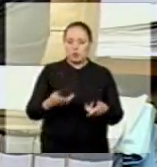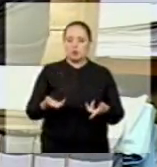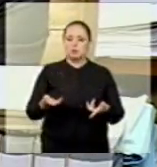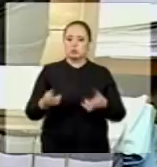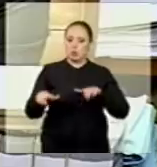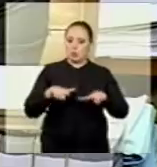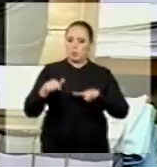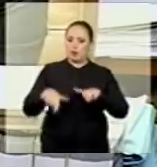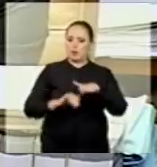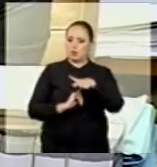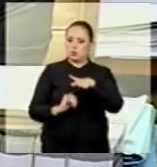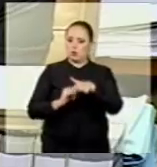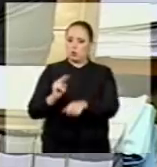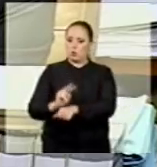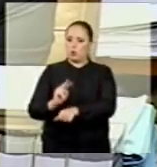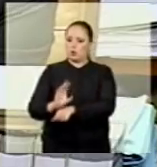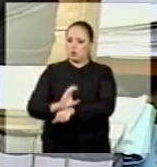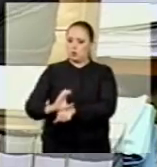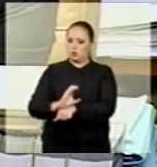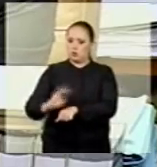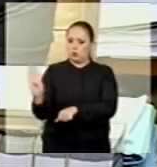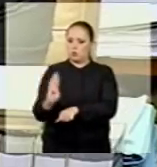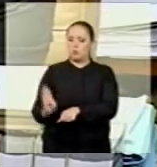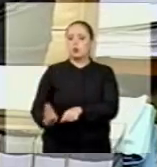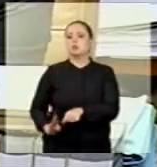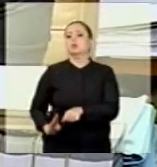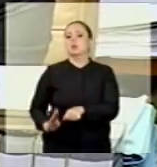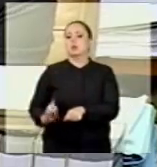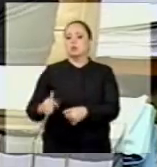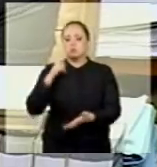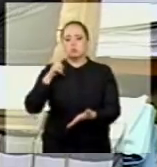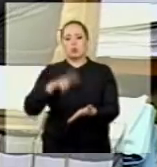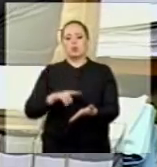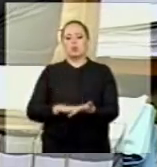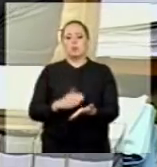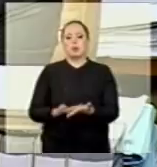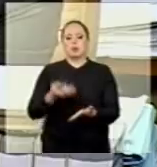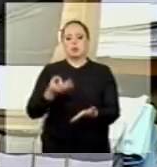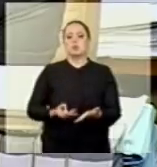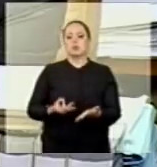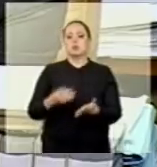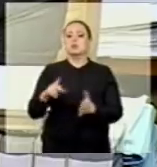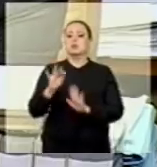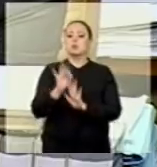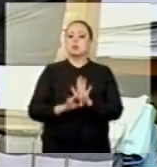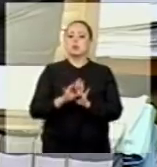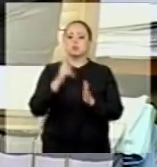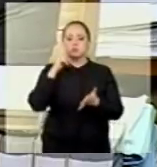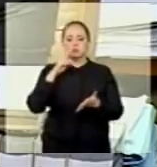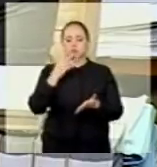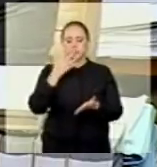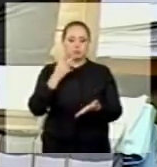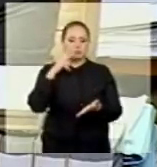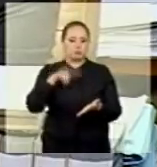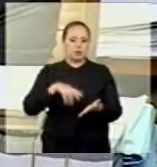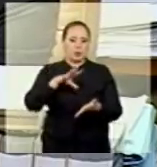institucional de guardião da Constituição da República, interpretá-la. e de seu texto extrair, nesse